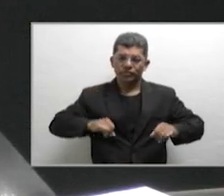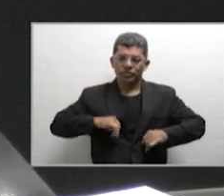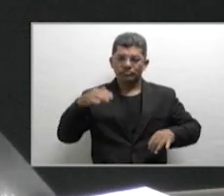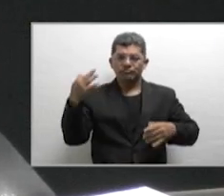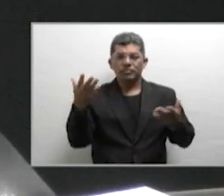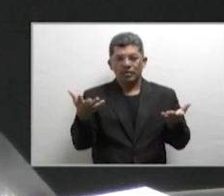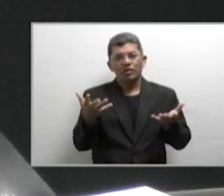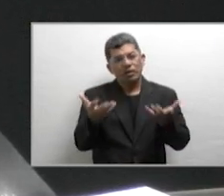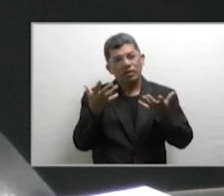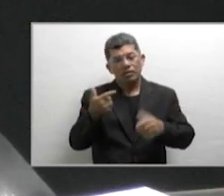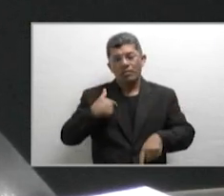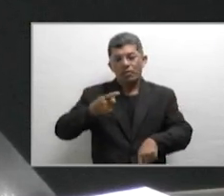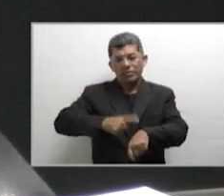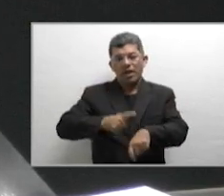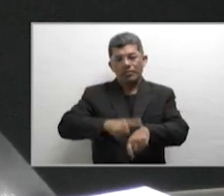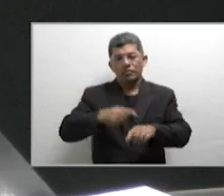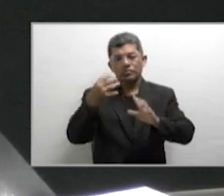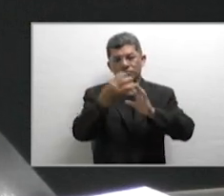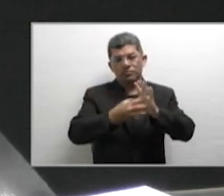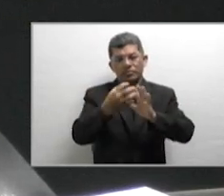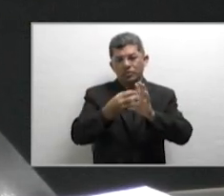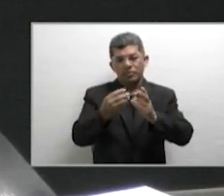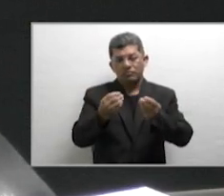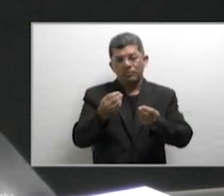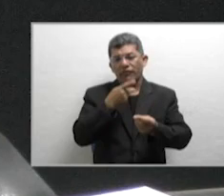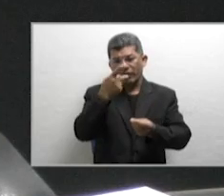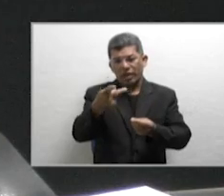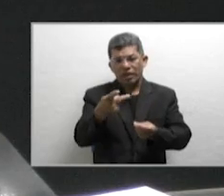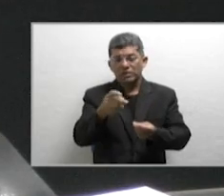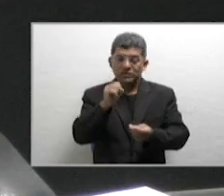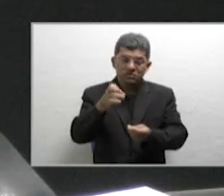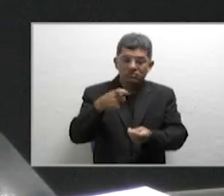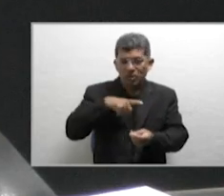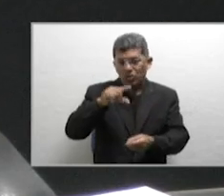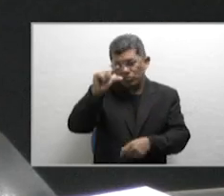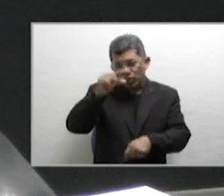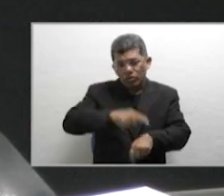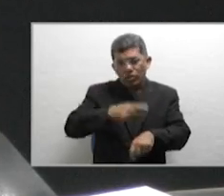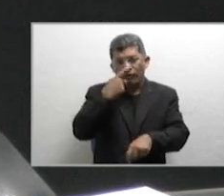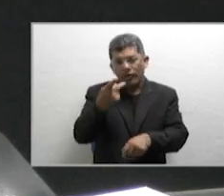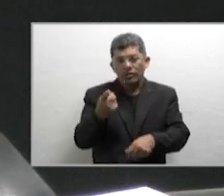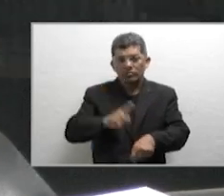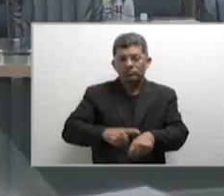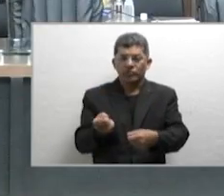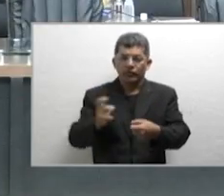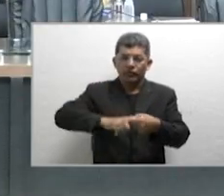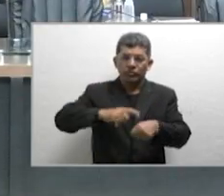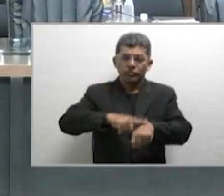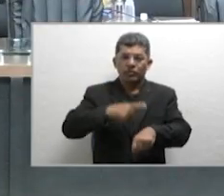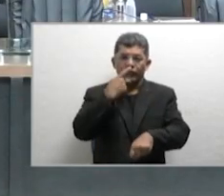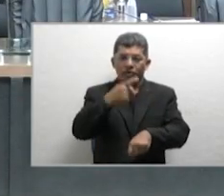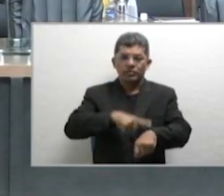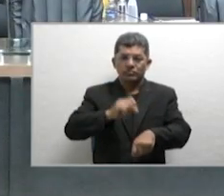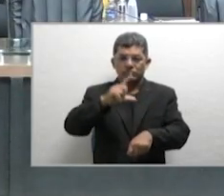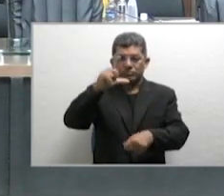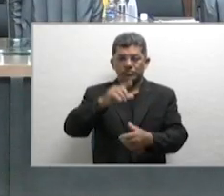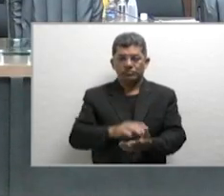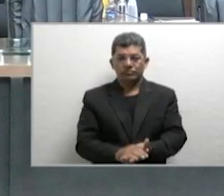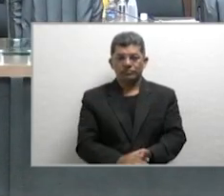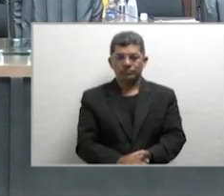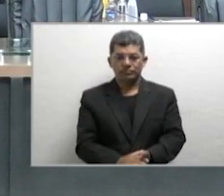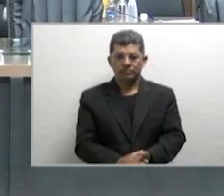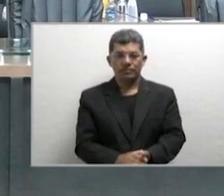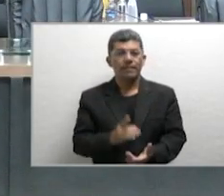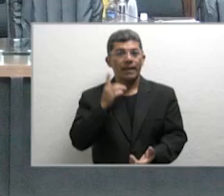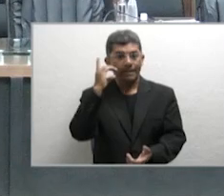queria ceder o meu tempo. Se sobrar um tempinho, aí eu volto a falar no grande expediente. Deputada, é bom